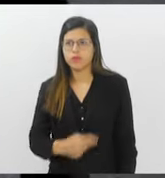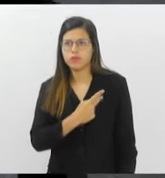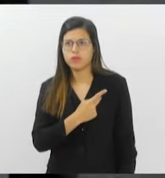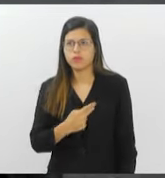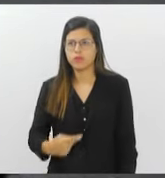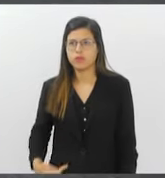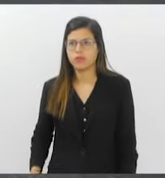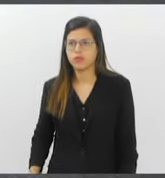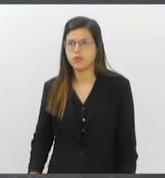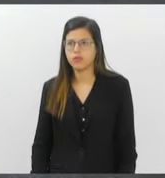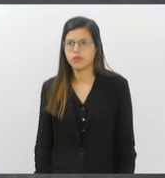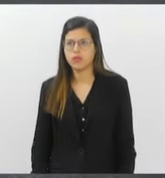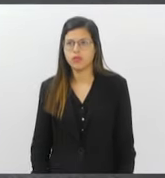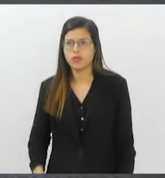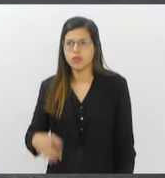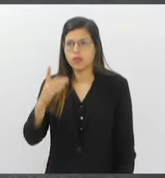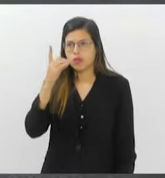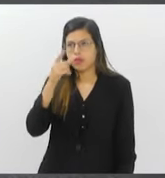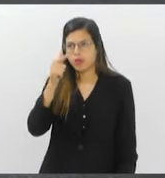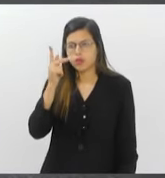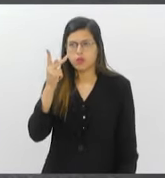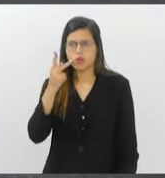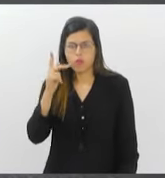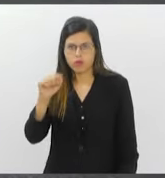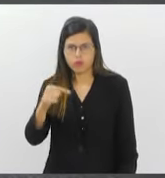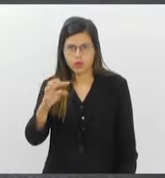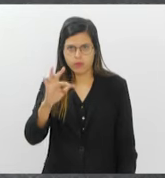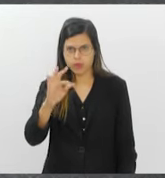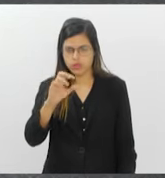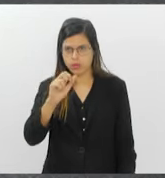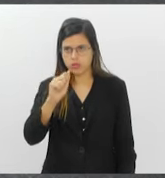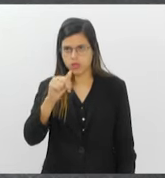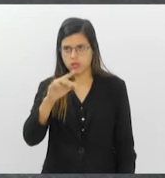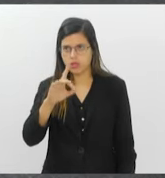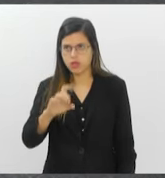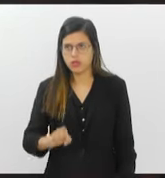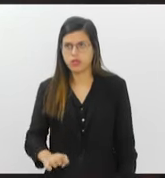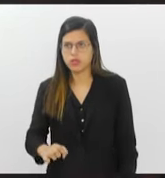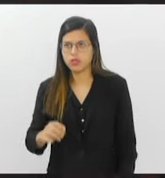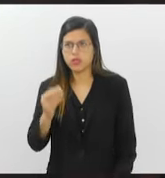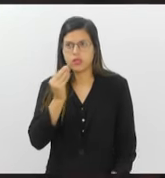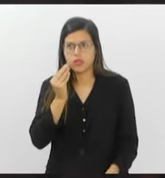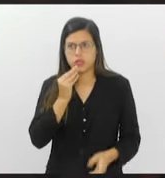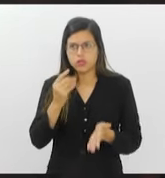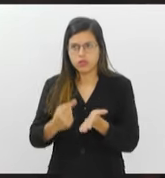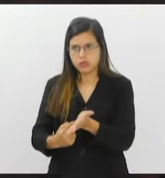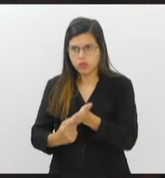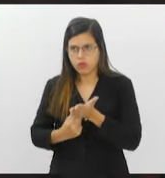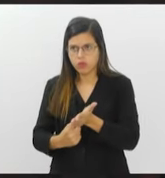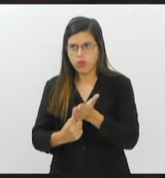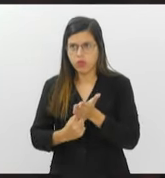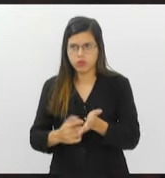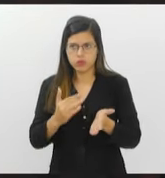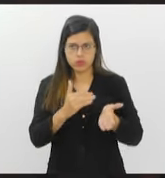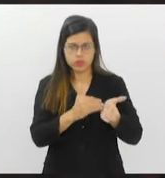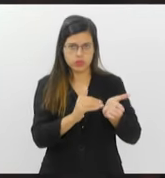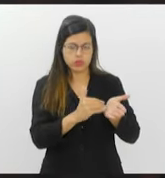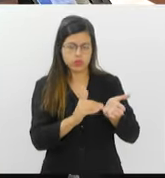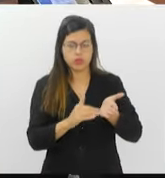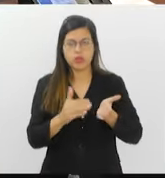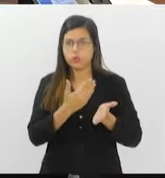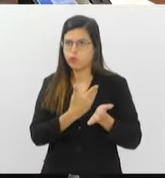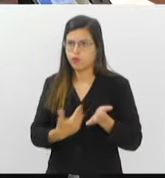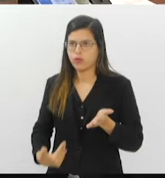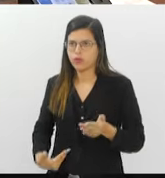Tande. Deputado Luiz Paulo, em seguida, Tande. A gente está tentando um acordo aqui com a secretária e com o governo. O